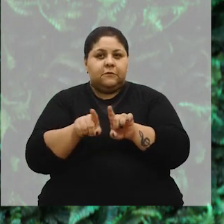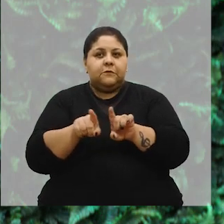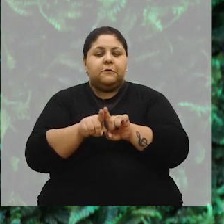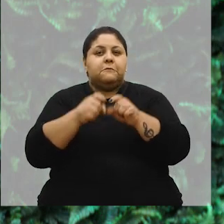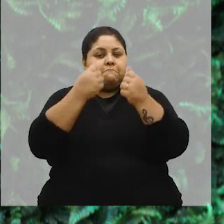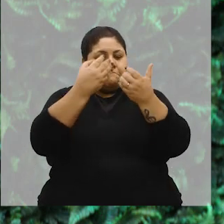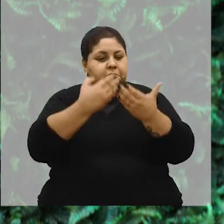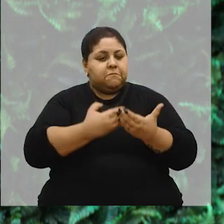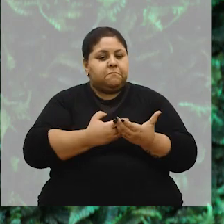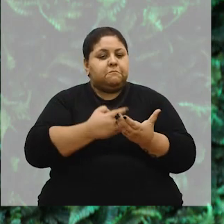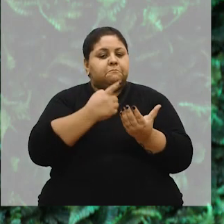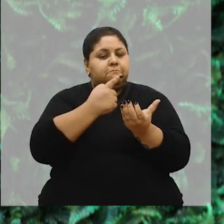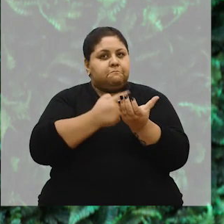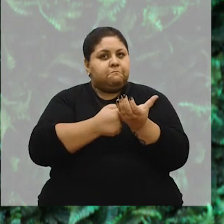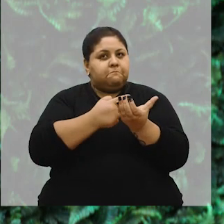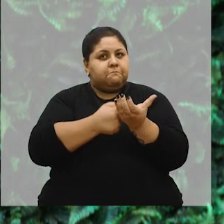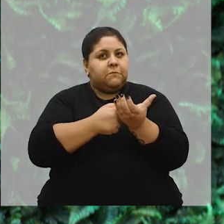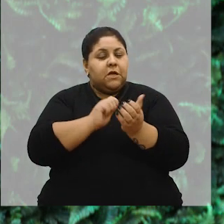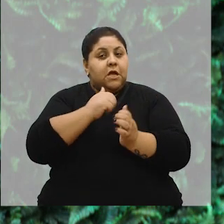achava